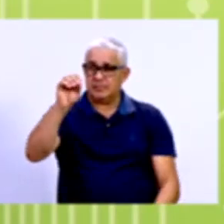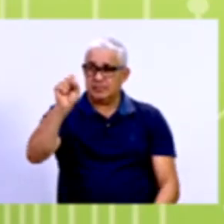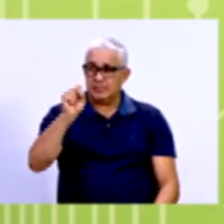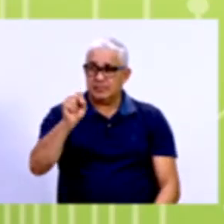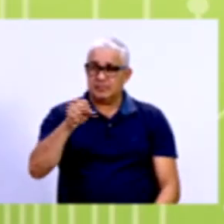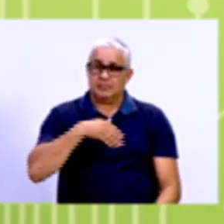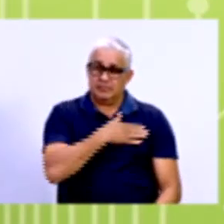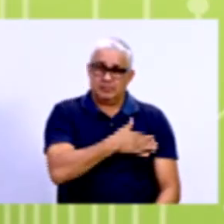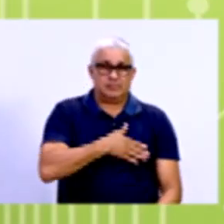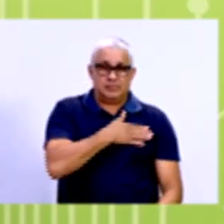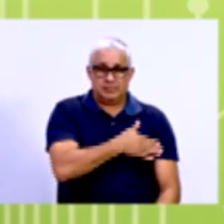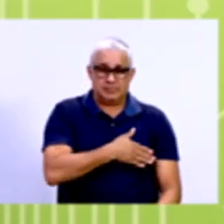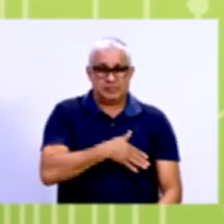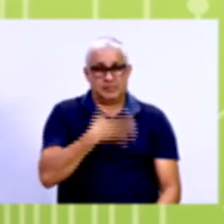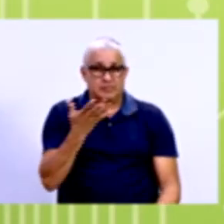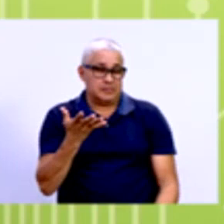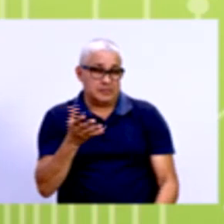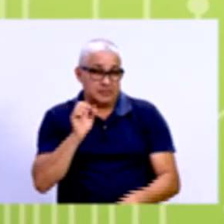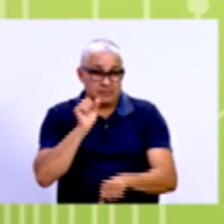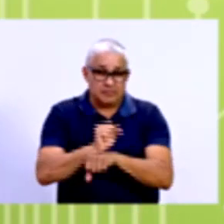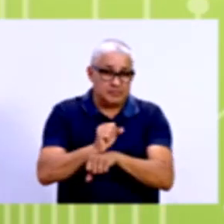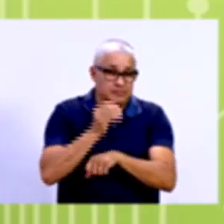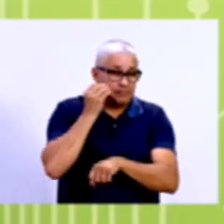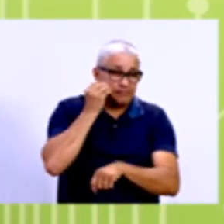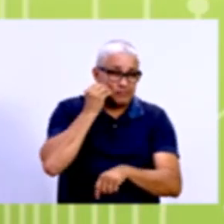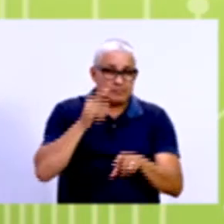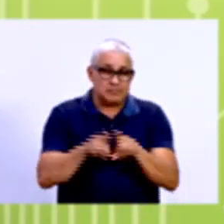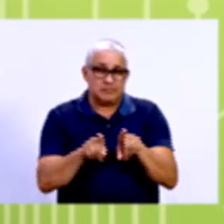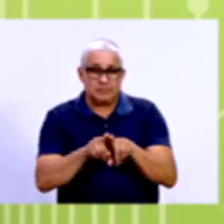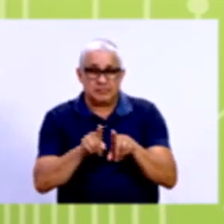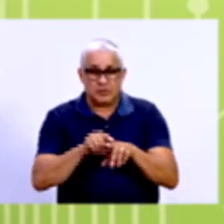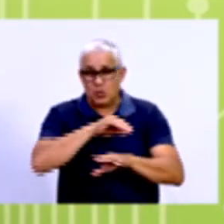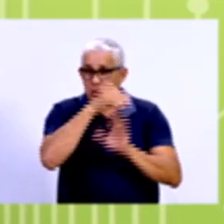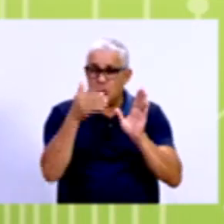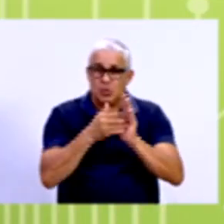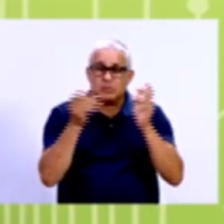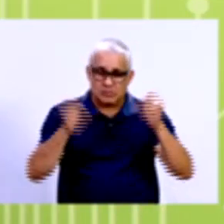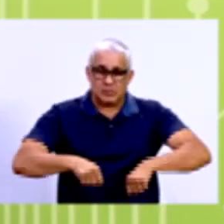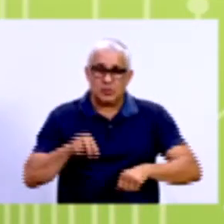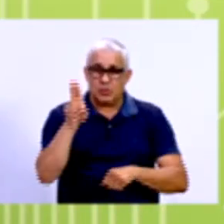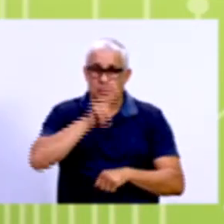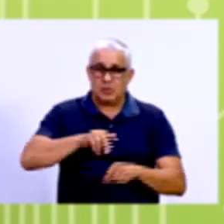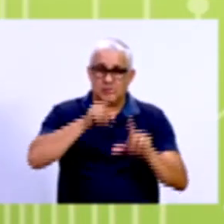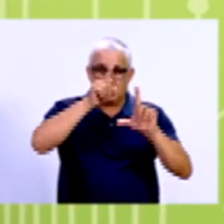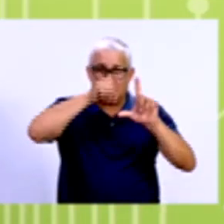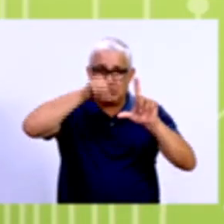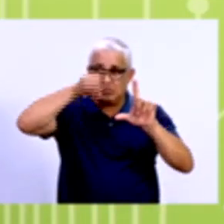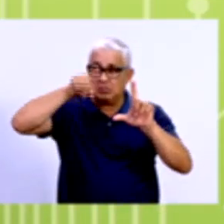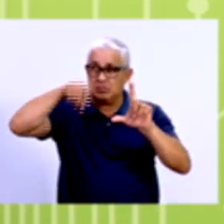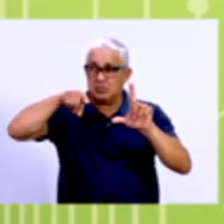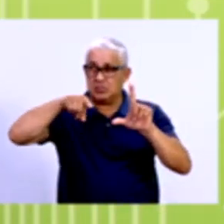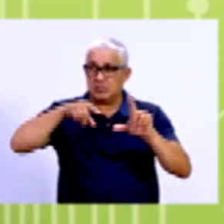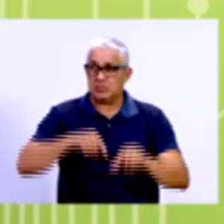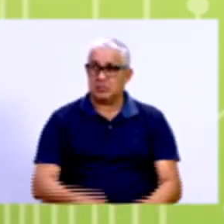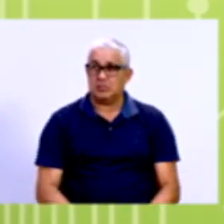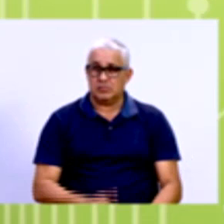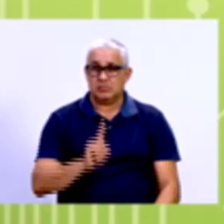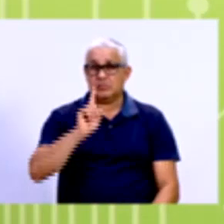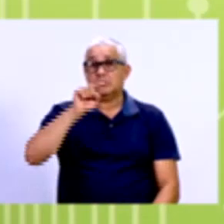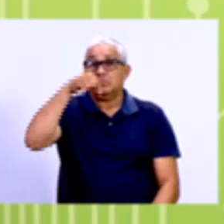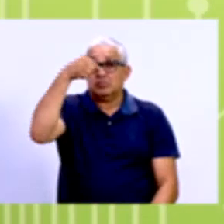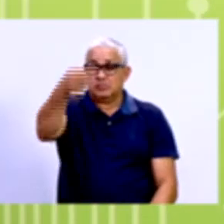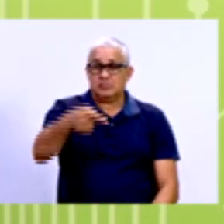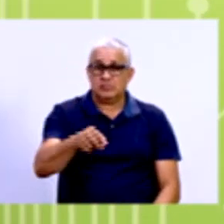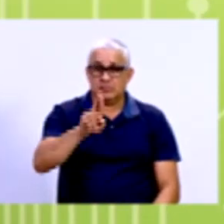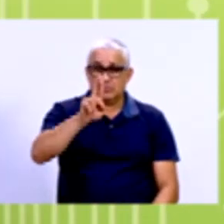satisfazendo aqui as expectativas, né? E para tudo isso aí a gente pode usar a estatística. E depois, lá na frente, quando a gente falou